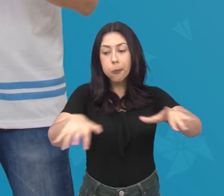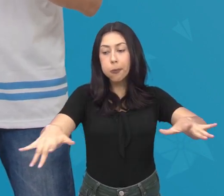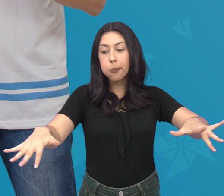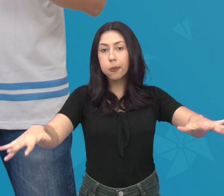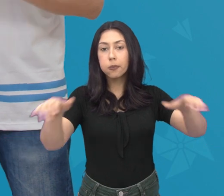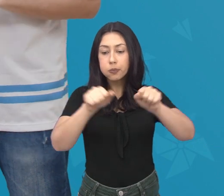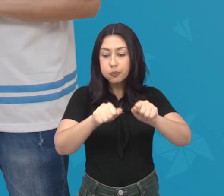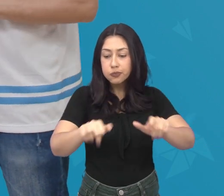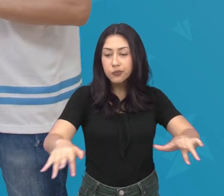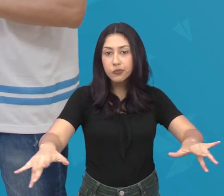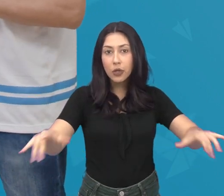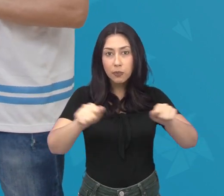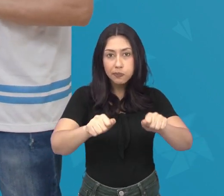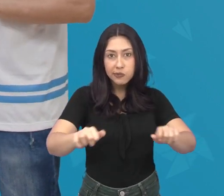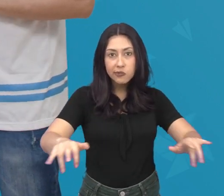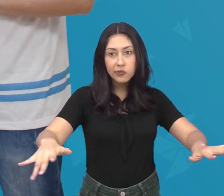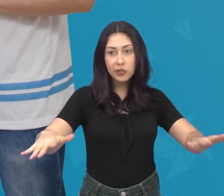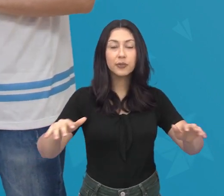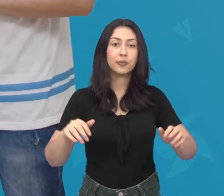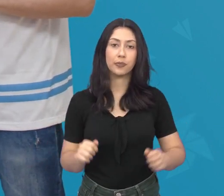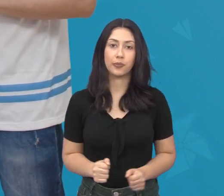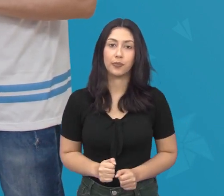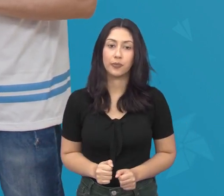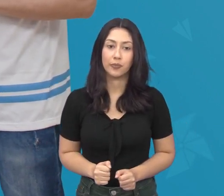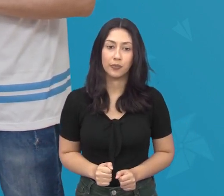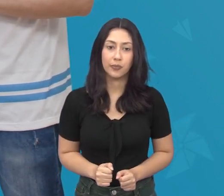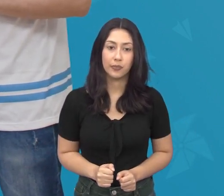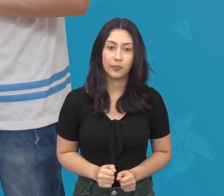ser expulsa aos poucos.